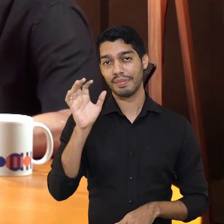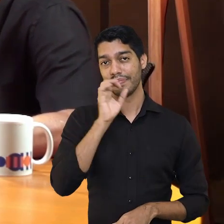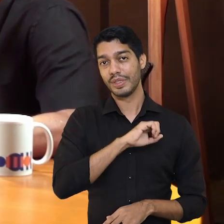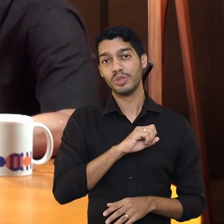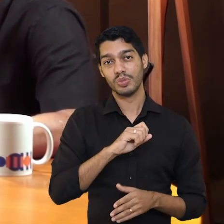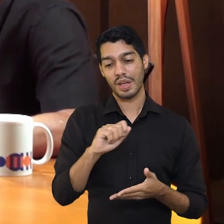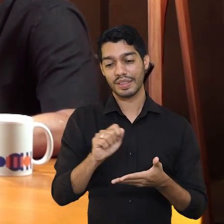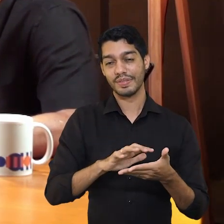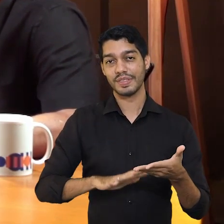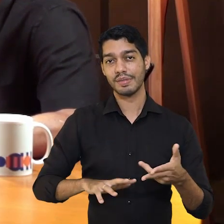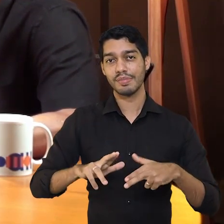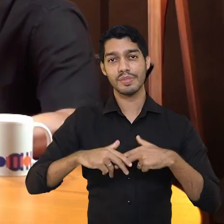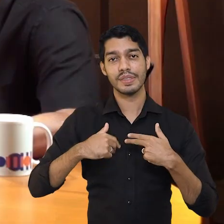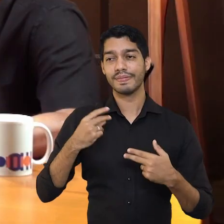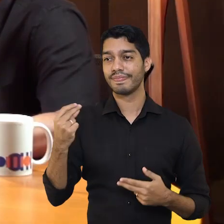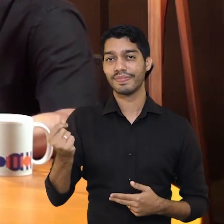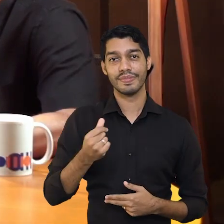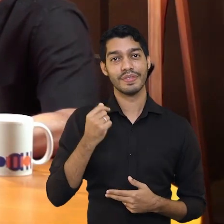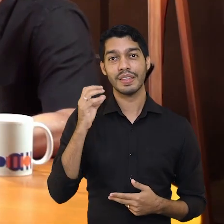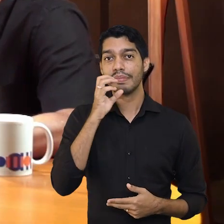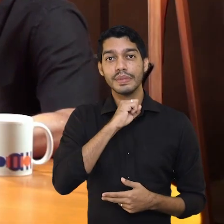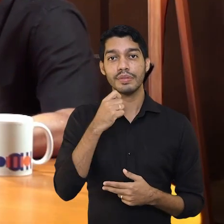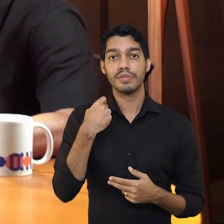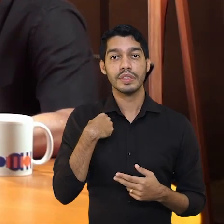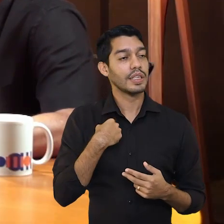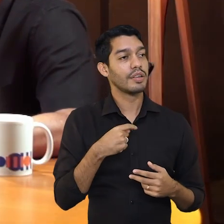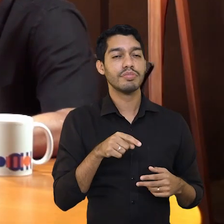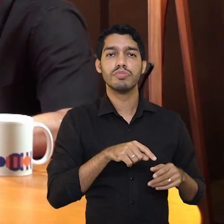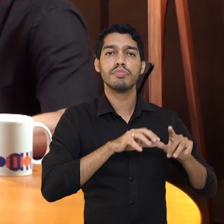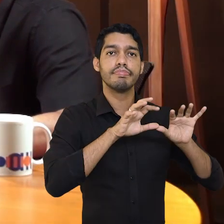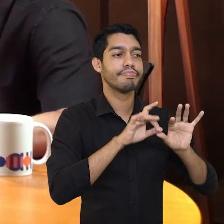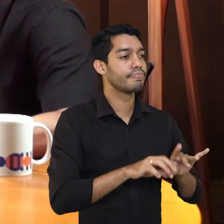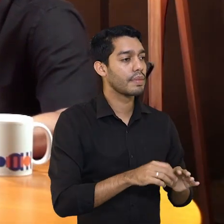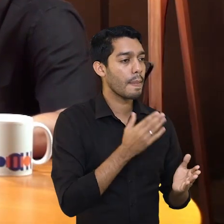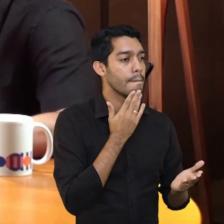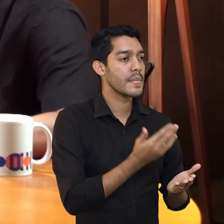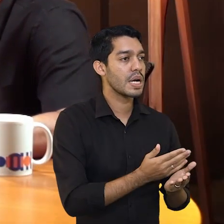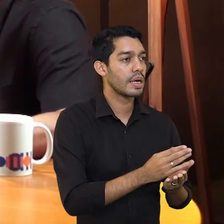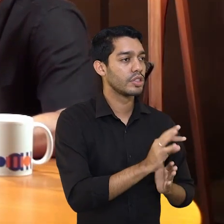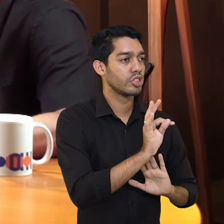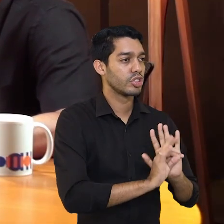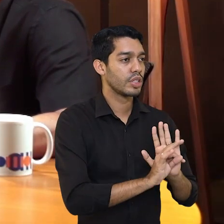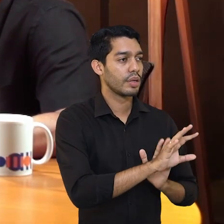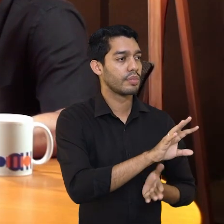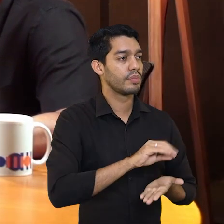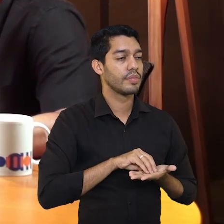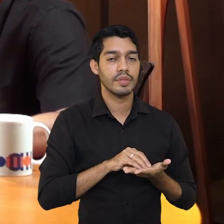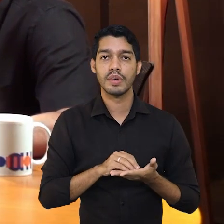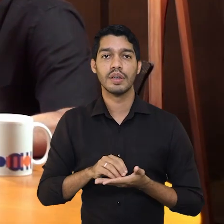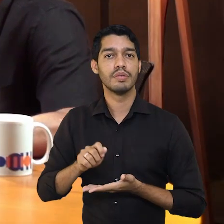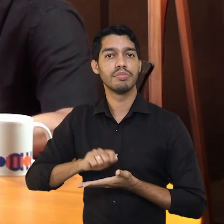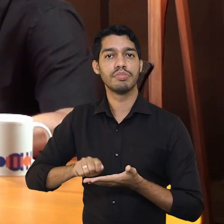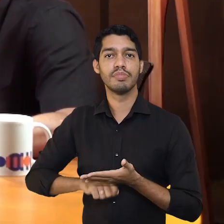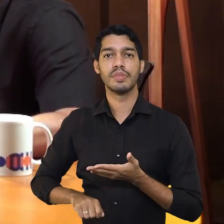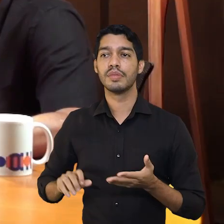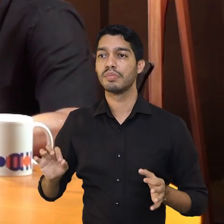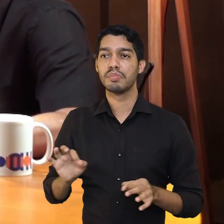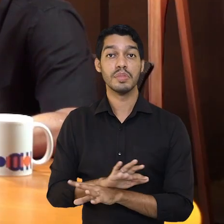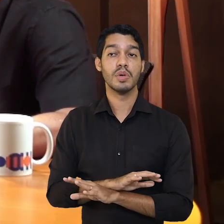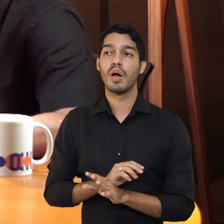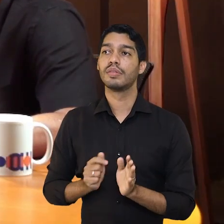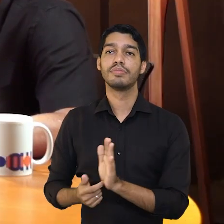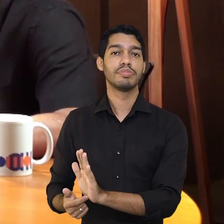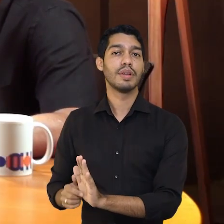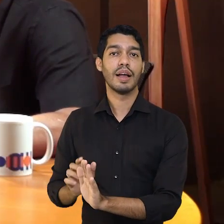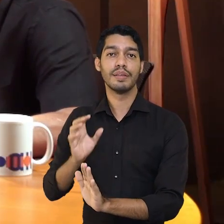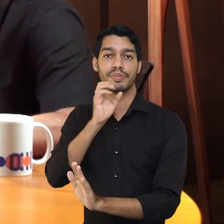defasado, porque é muito rápido de você fazer uma entrega, né? Sim. E aí o trabalho da escola acaba sendo um trabalho de construção de